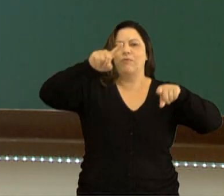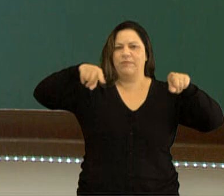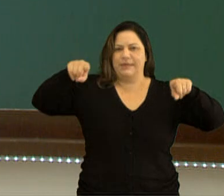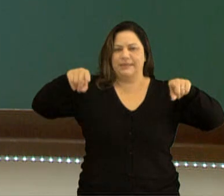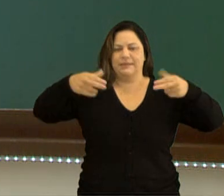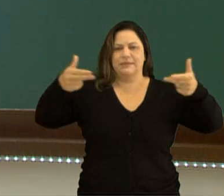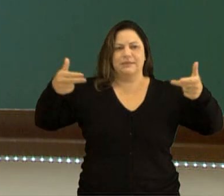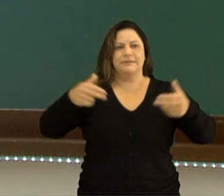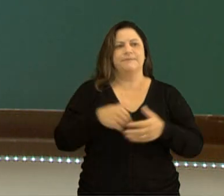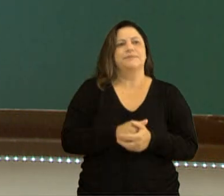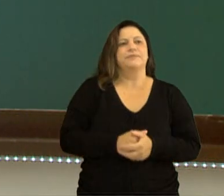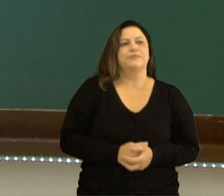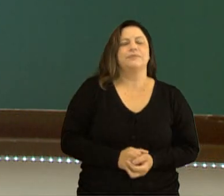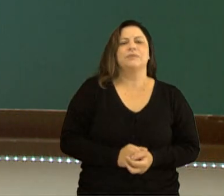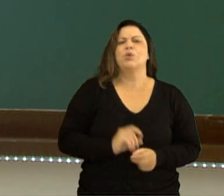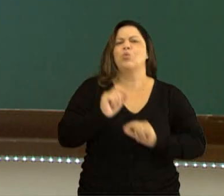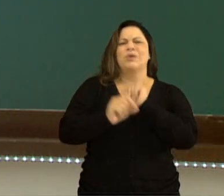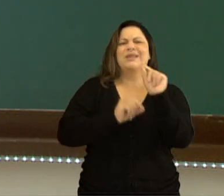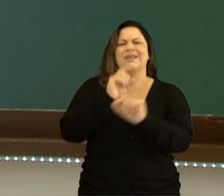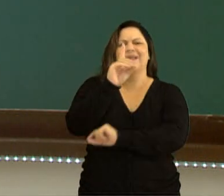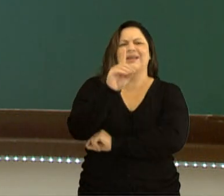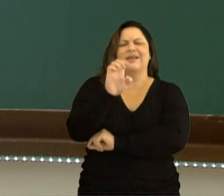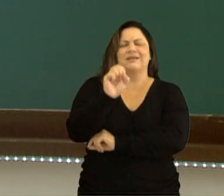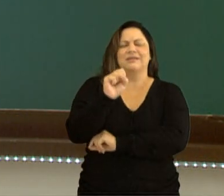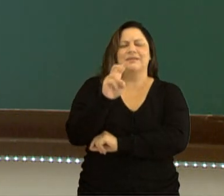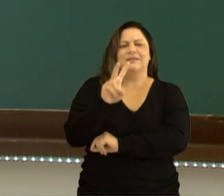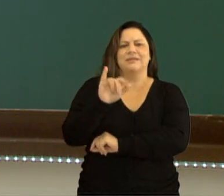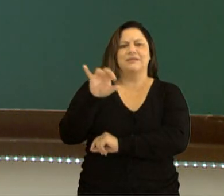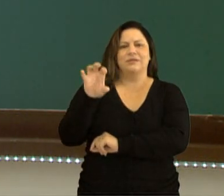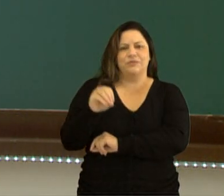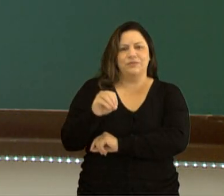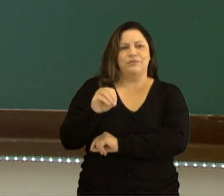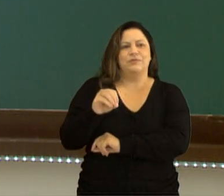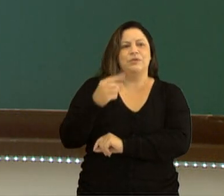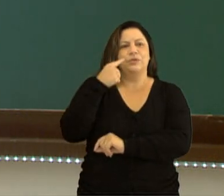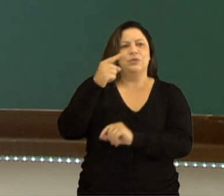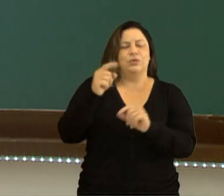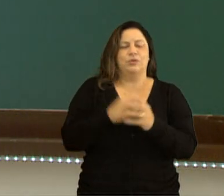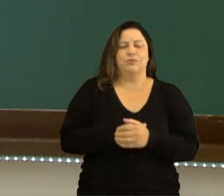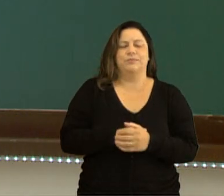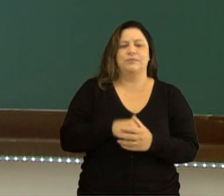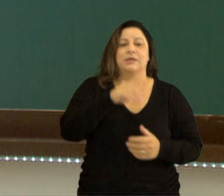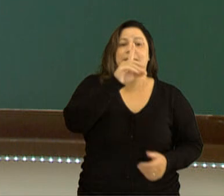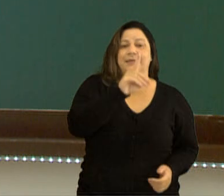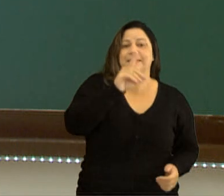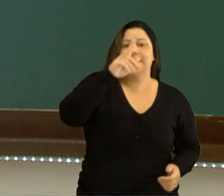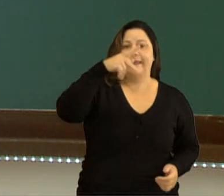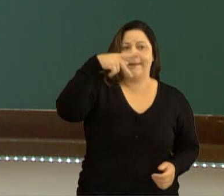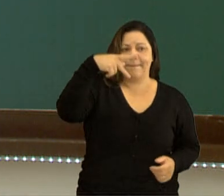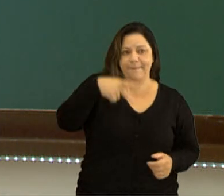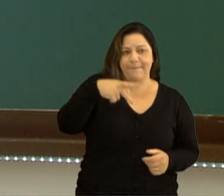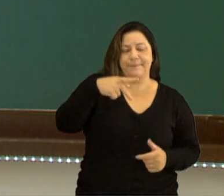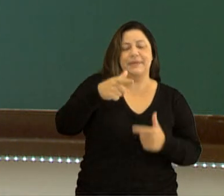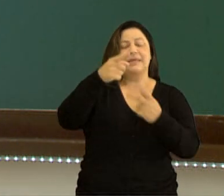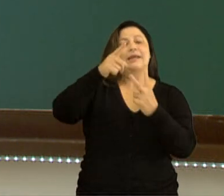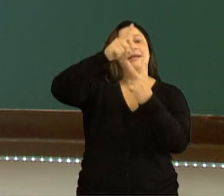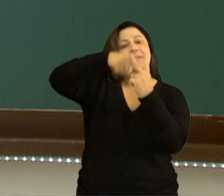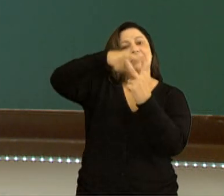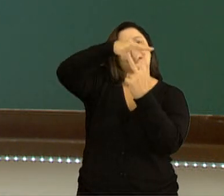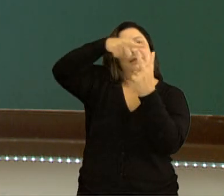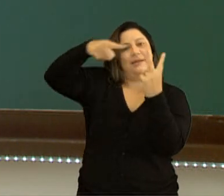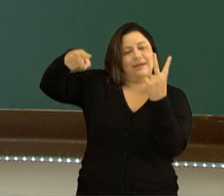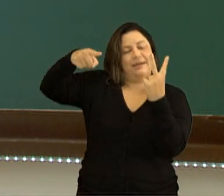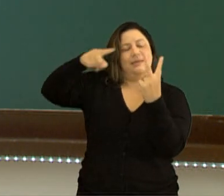o desvio padrão, o que seria? O valor da variância tirado raiz quadrada. Esse valor será